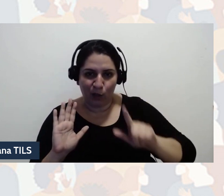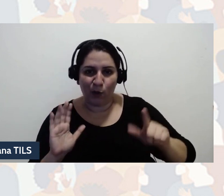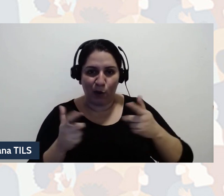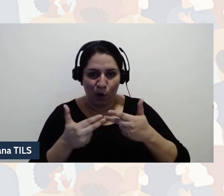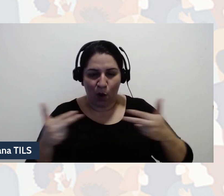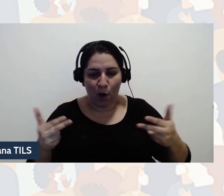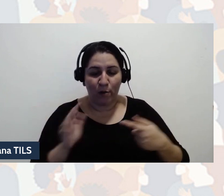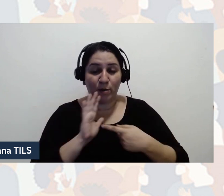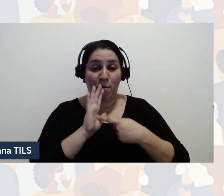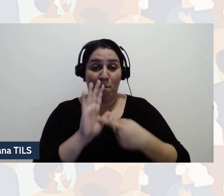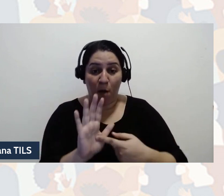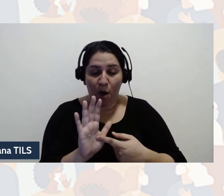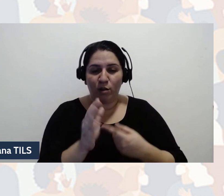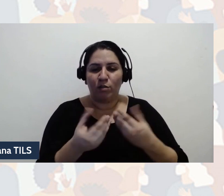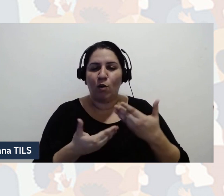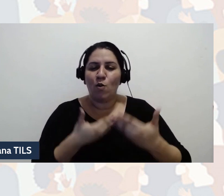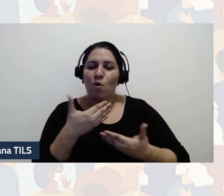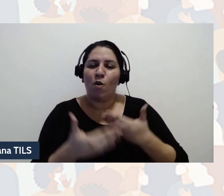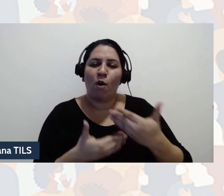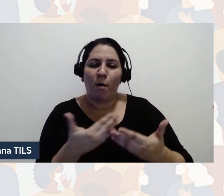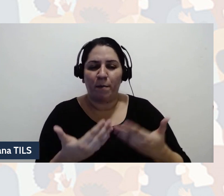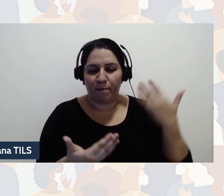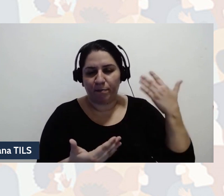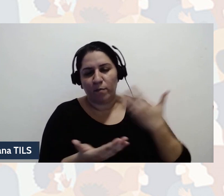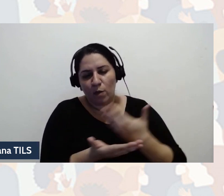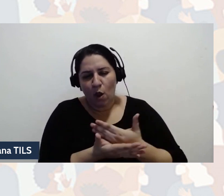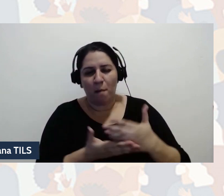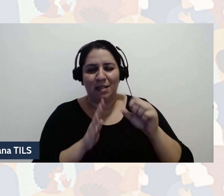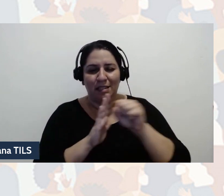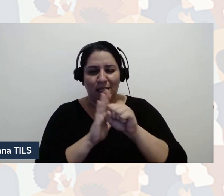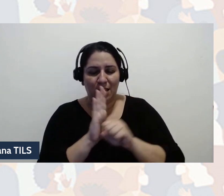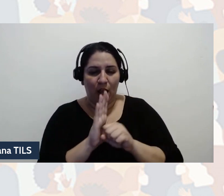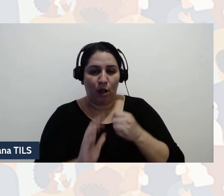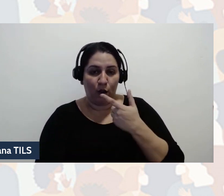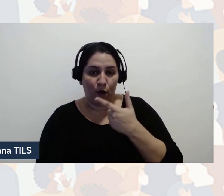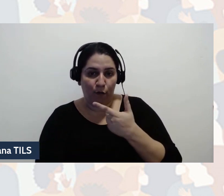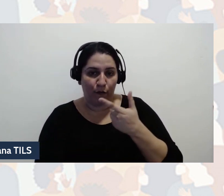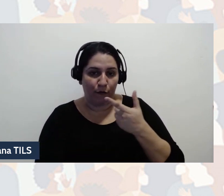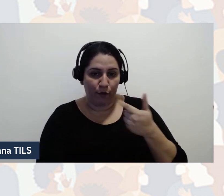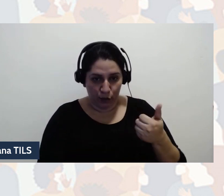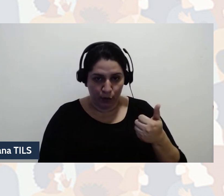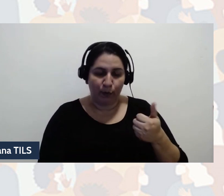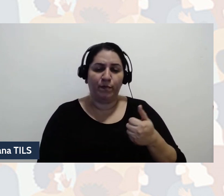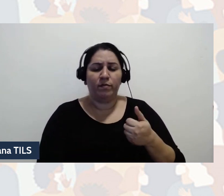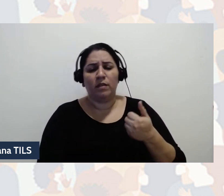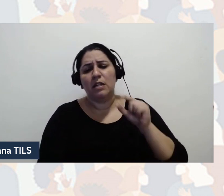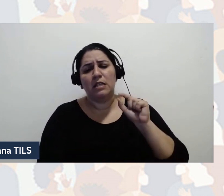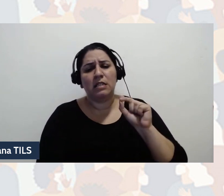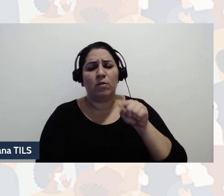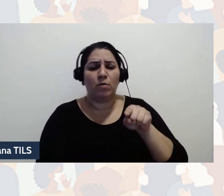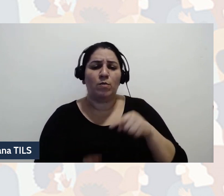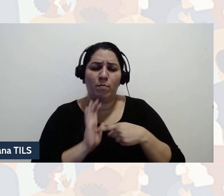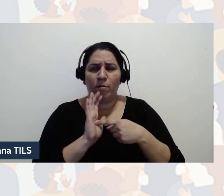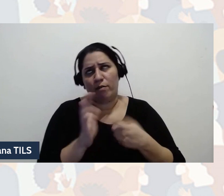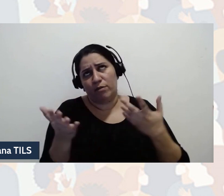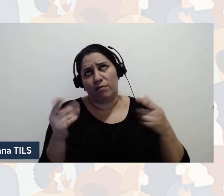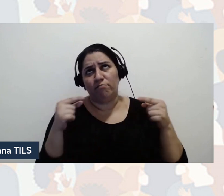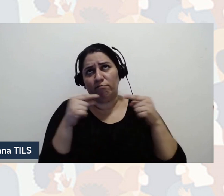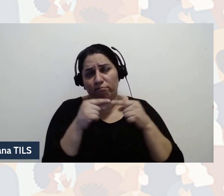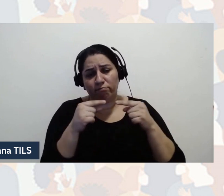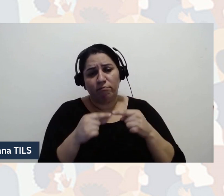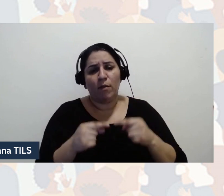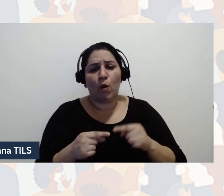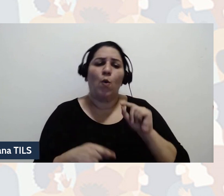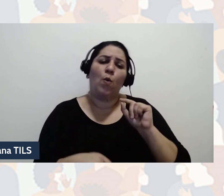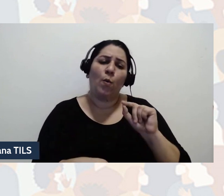XX. Do século XXI, né? Nada mais adequado. Quer dizer, o auge, né,